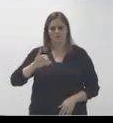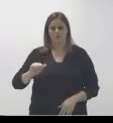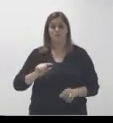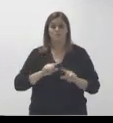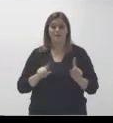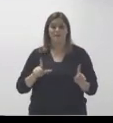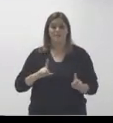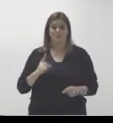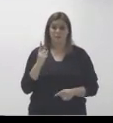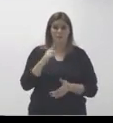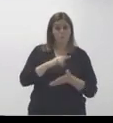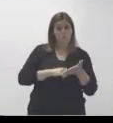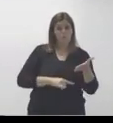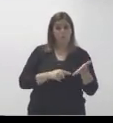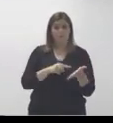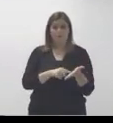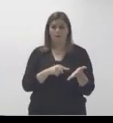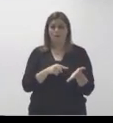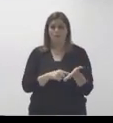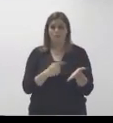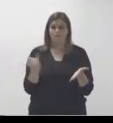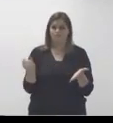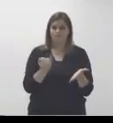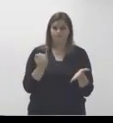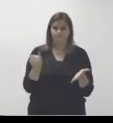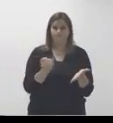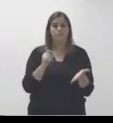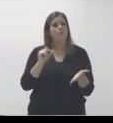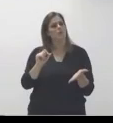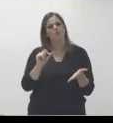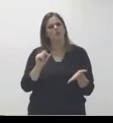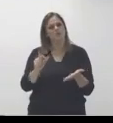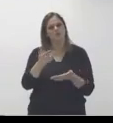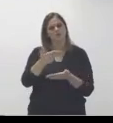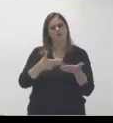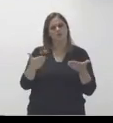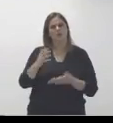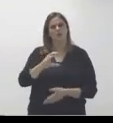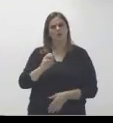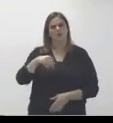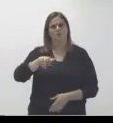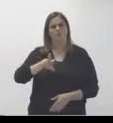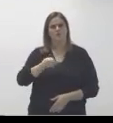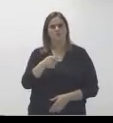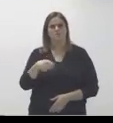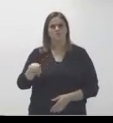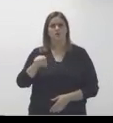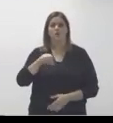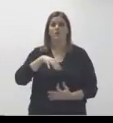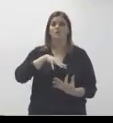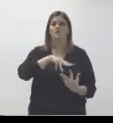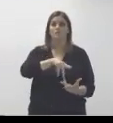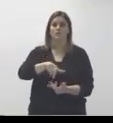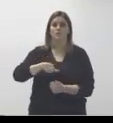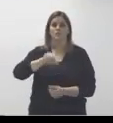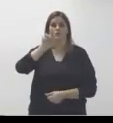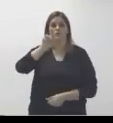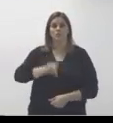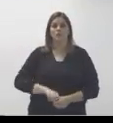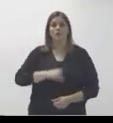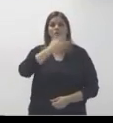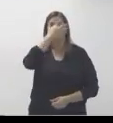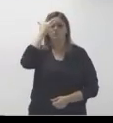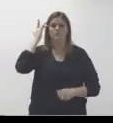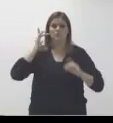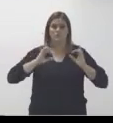que eu diria estatura superior que a convenção internacional dos direitos das pessoas com